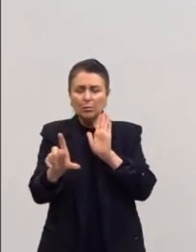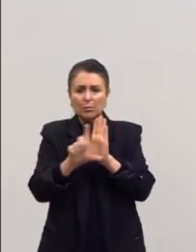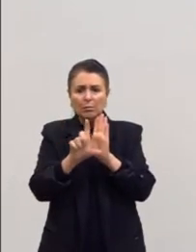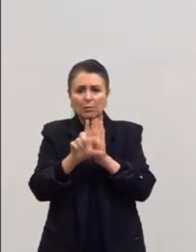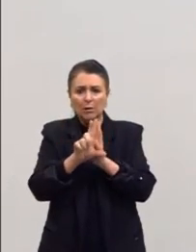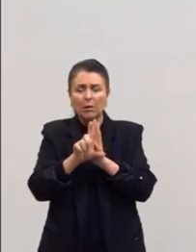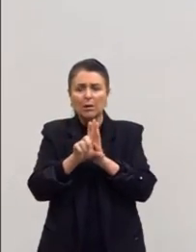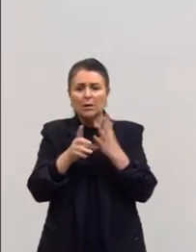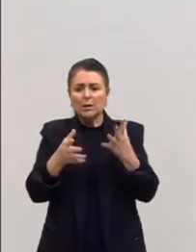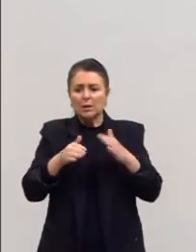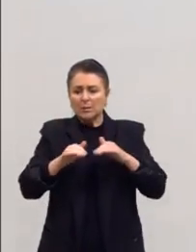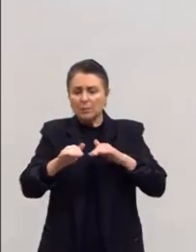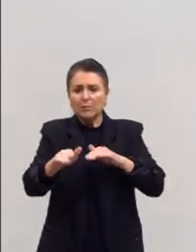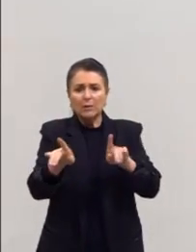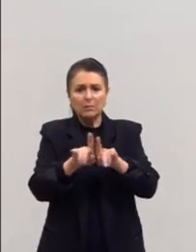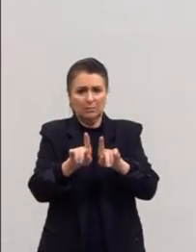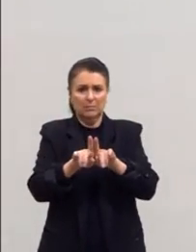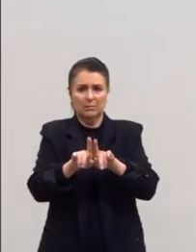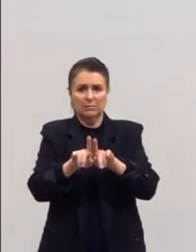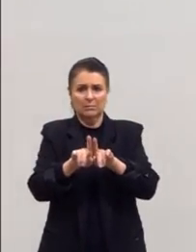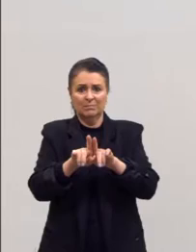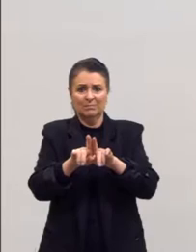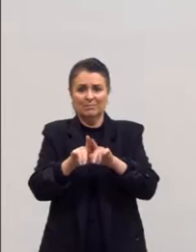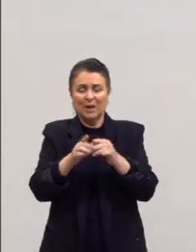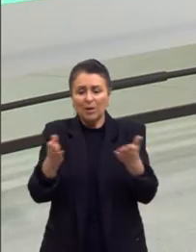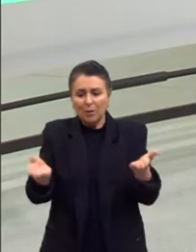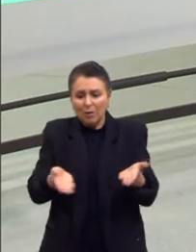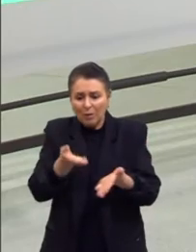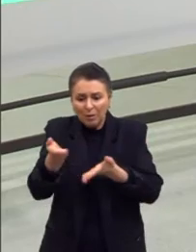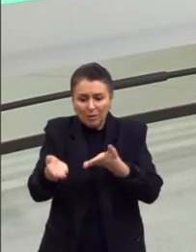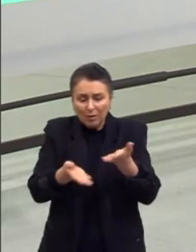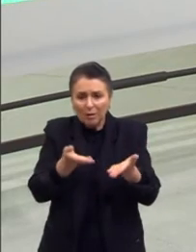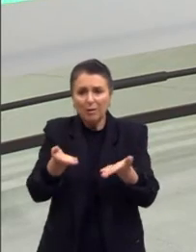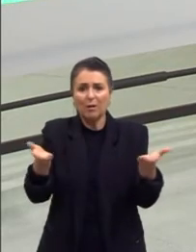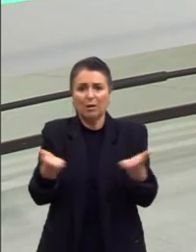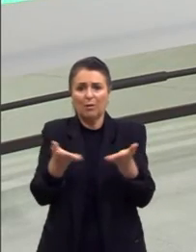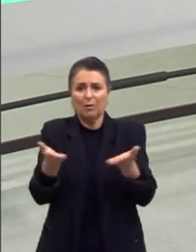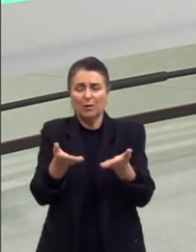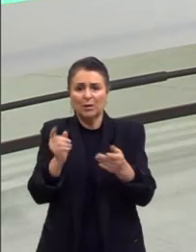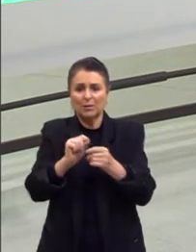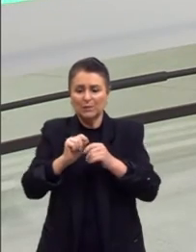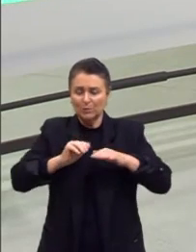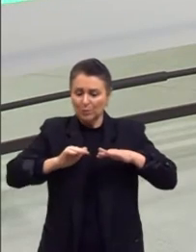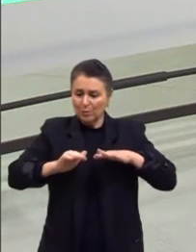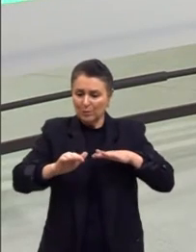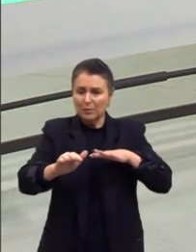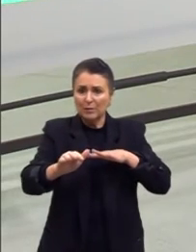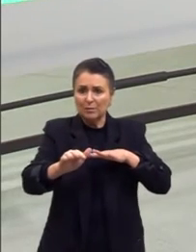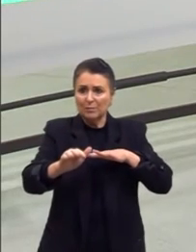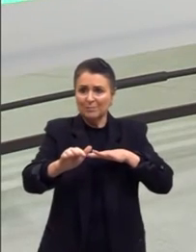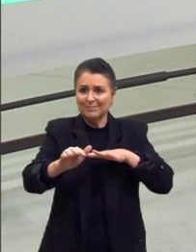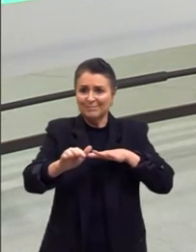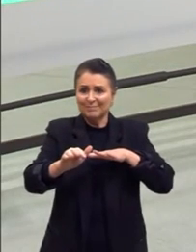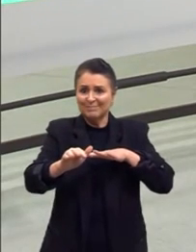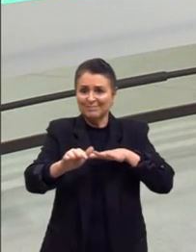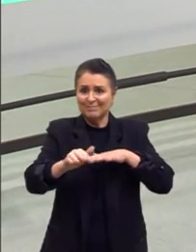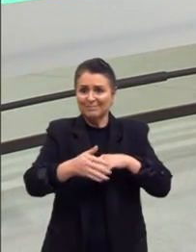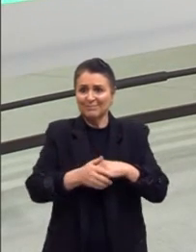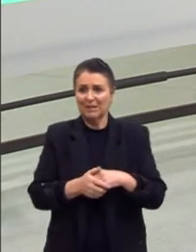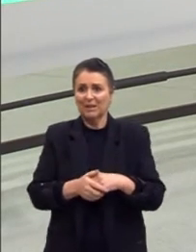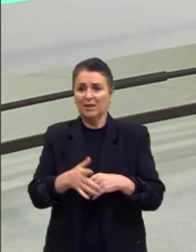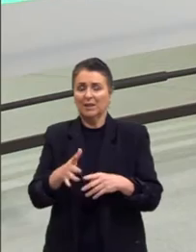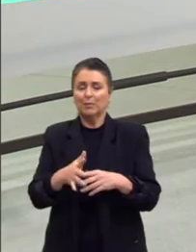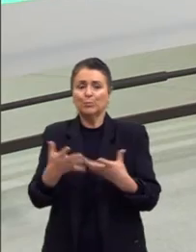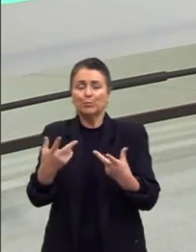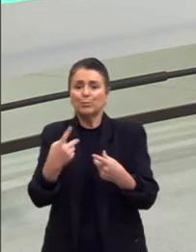que esses movimentos estão conseguindo agora enfim né conseguir os seus fazer o seu movimento para isso né FG nada e isso